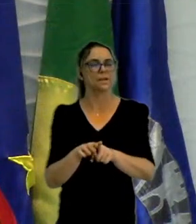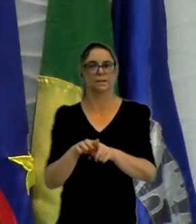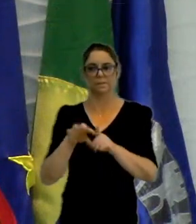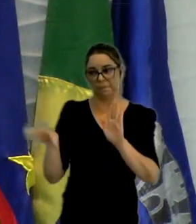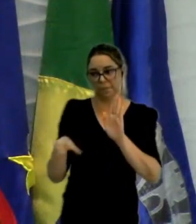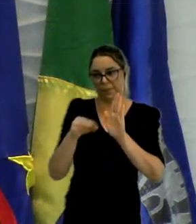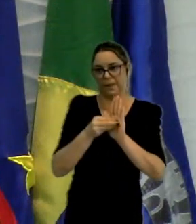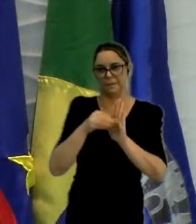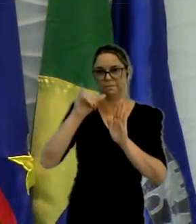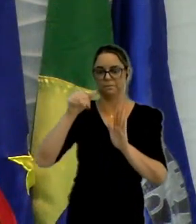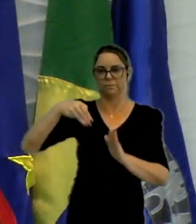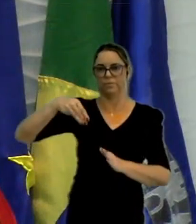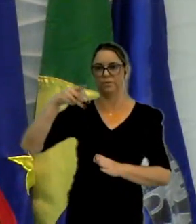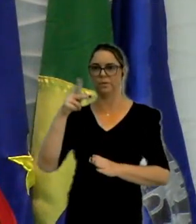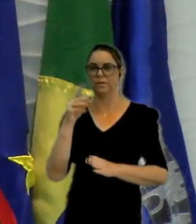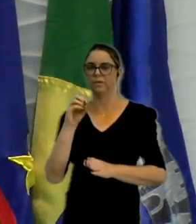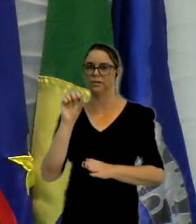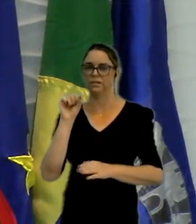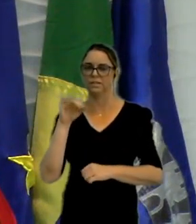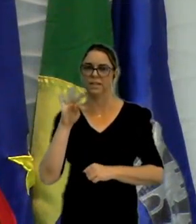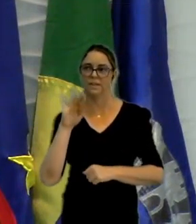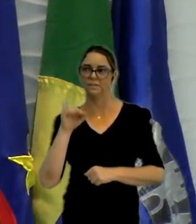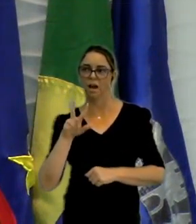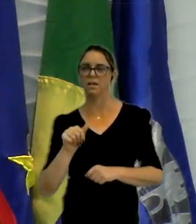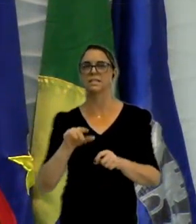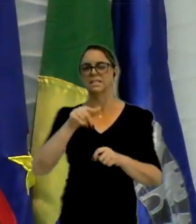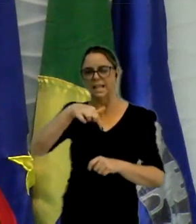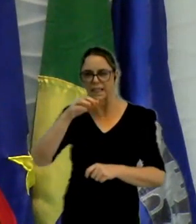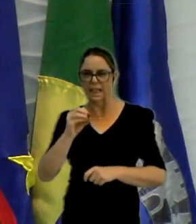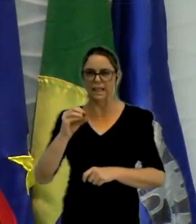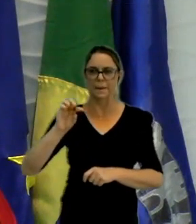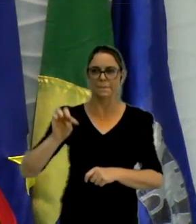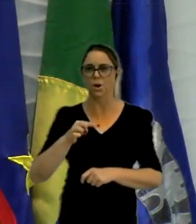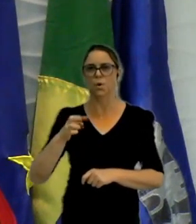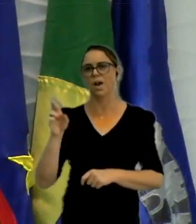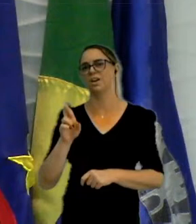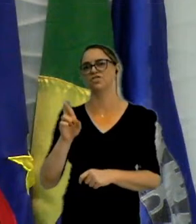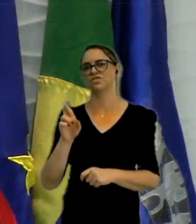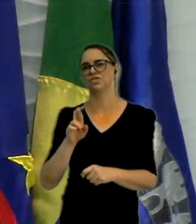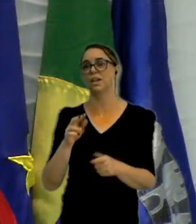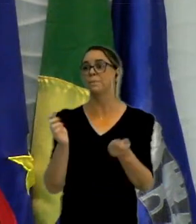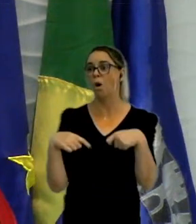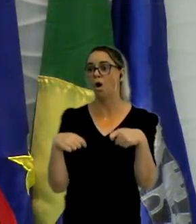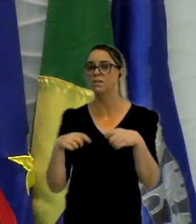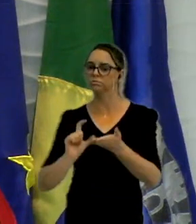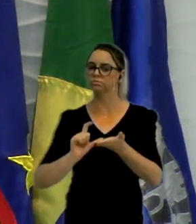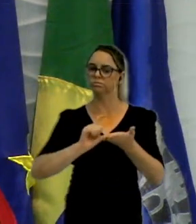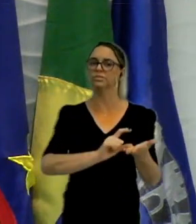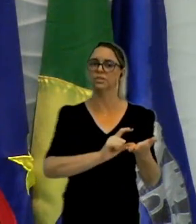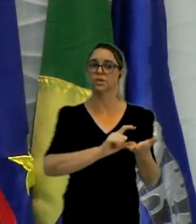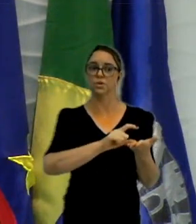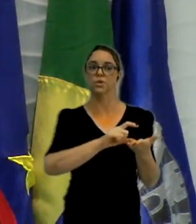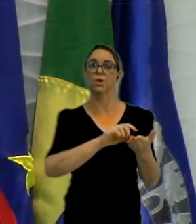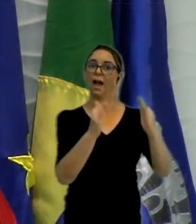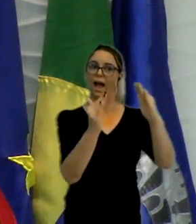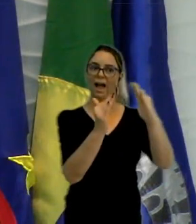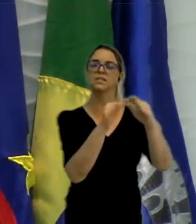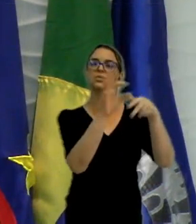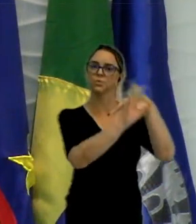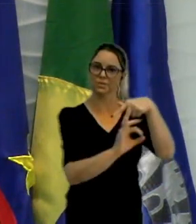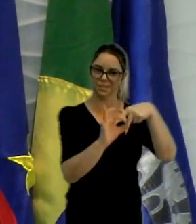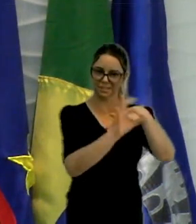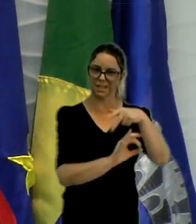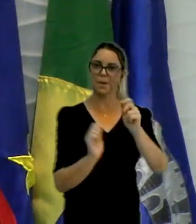impositiva R$75 mil para que seja alocado na casa Judite Medeiros para que